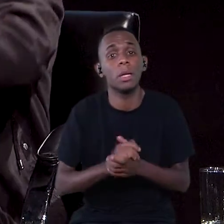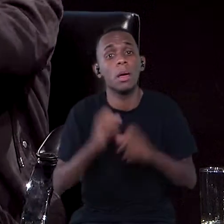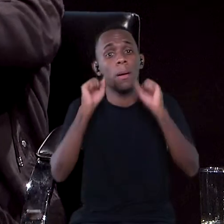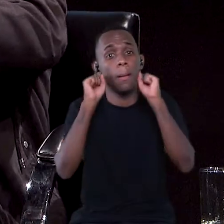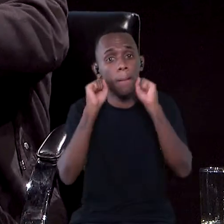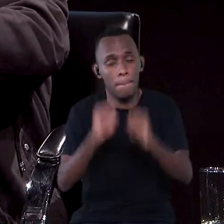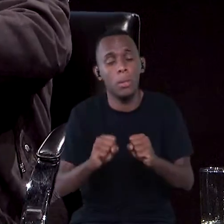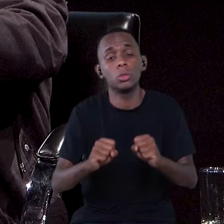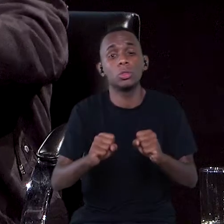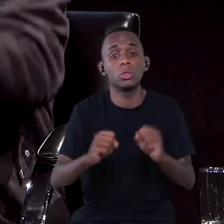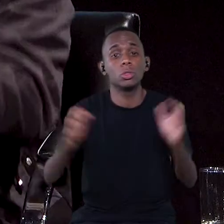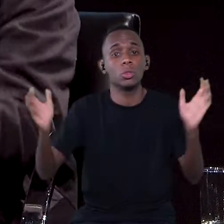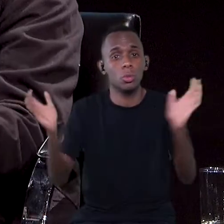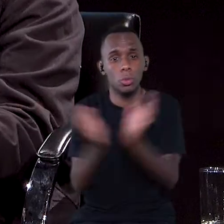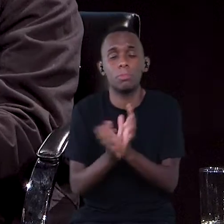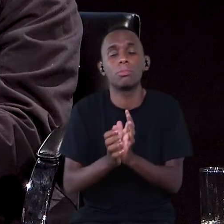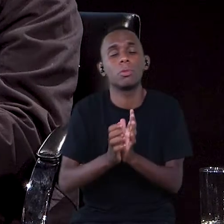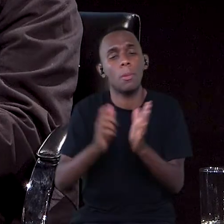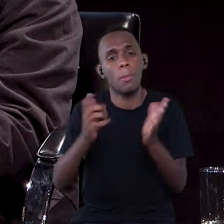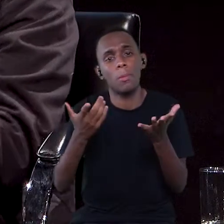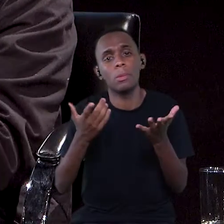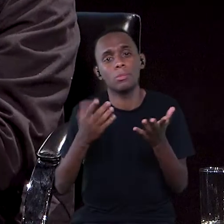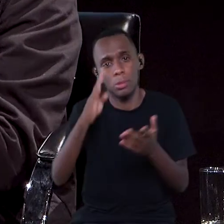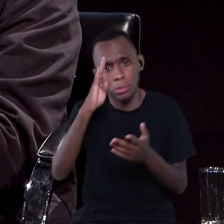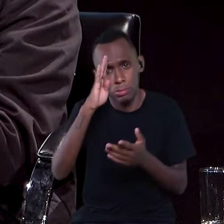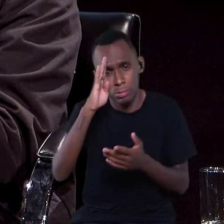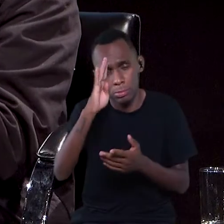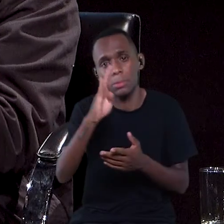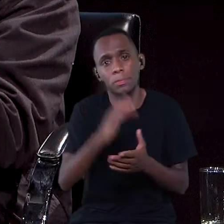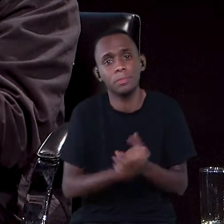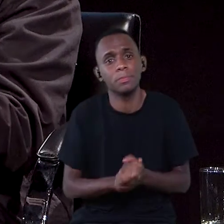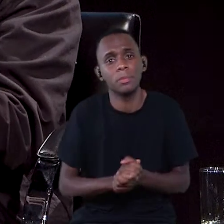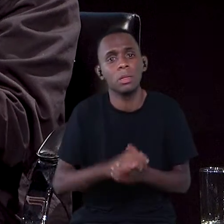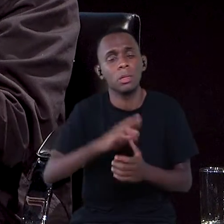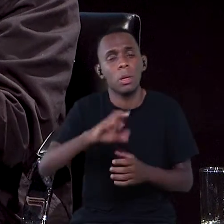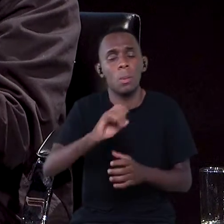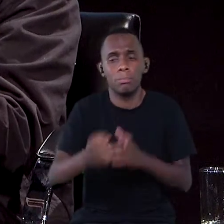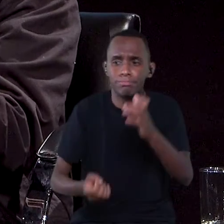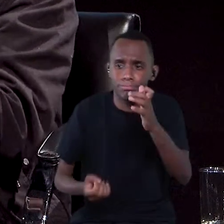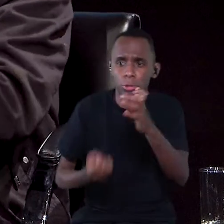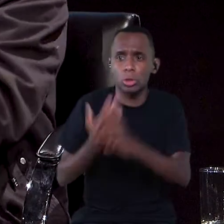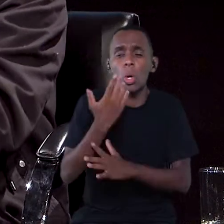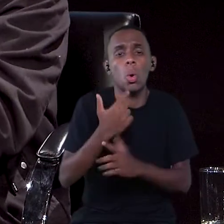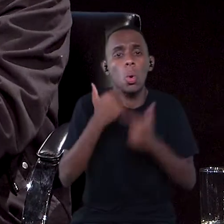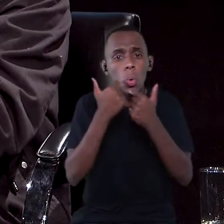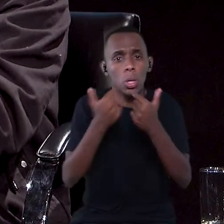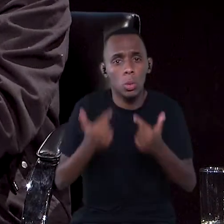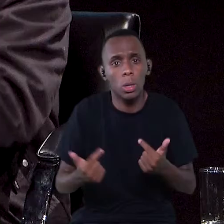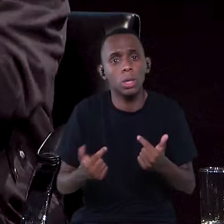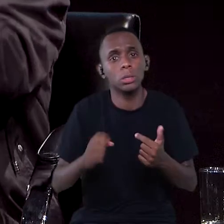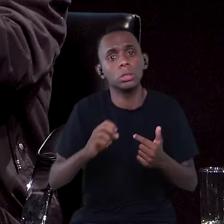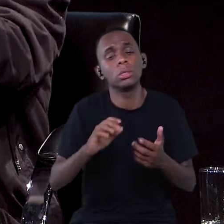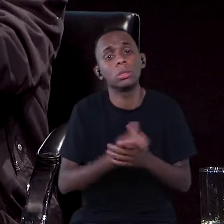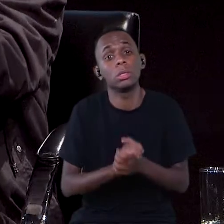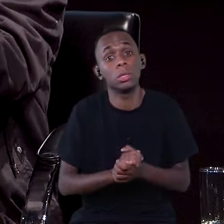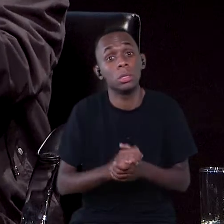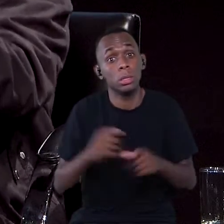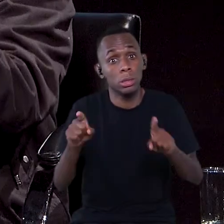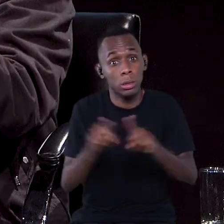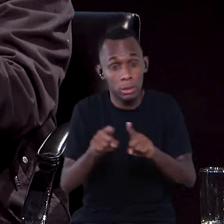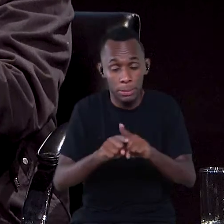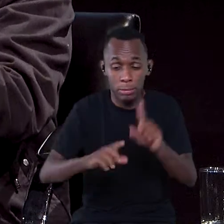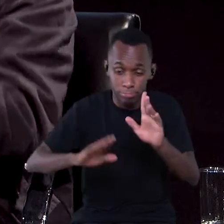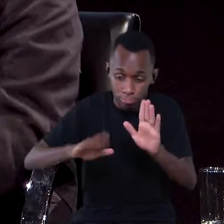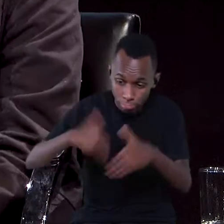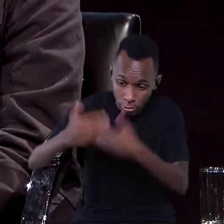ela pode ter para essas comunidades um papel crucial, porque é um domínio de produção não só de linguagem, mas de produção de pensamento, e inclusive de